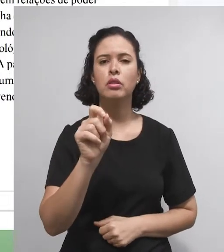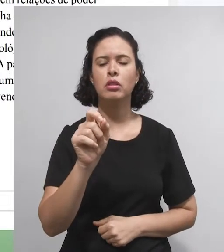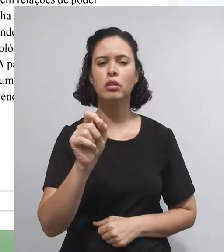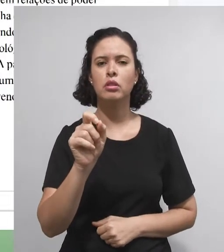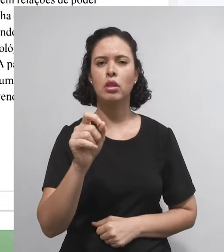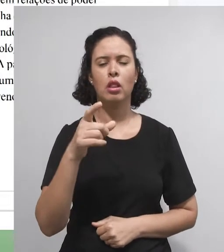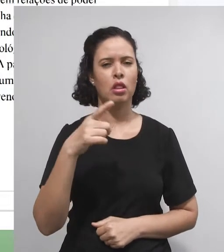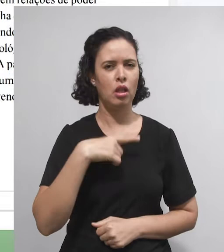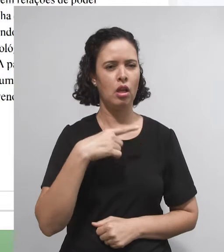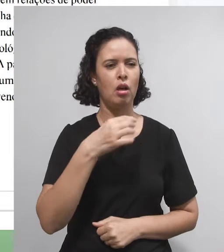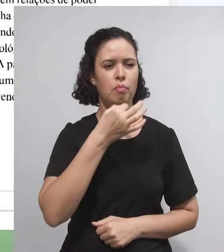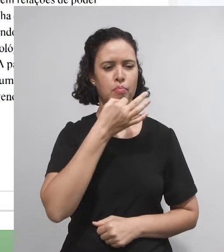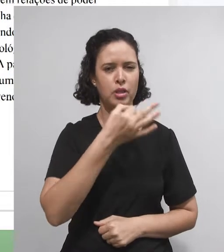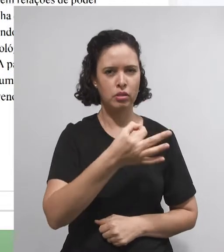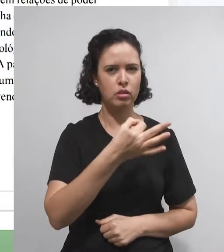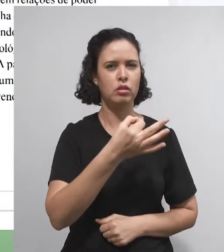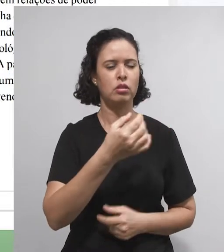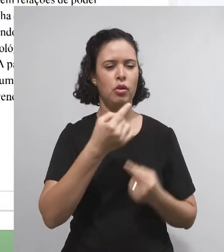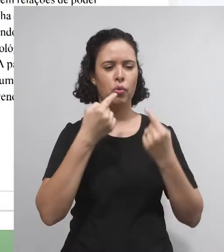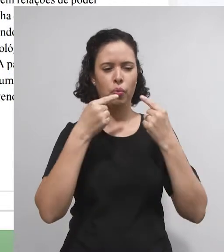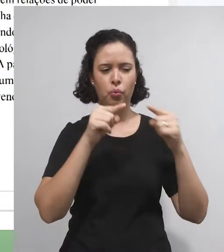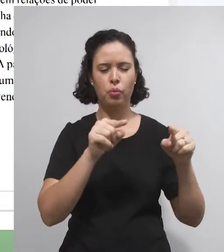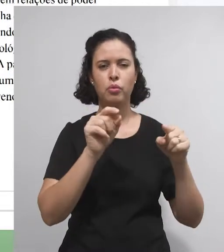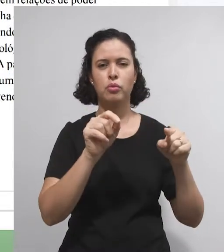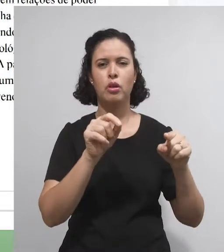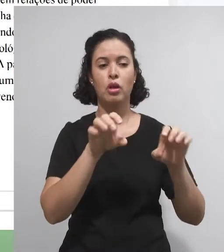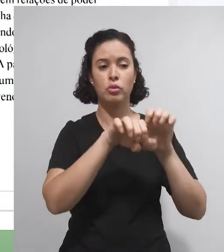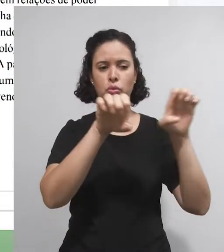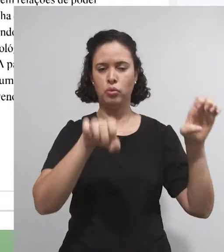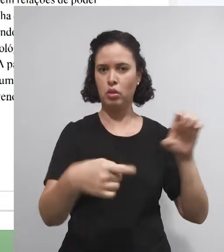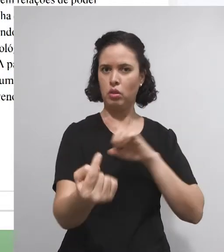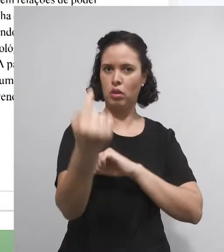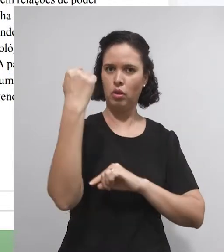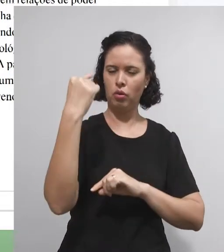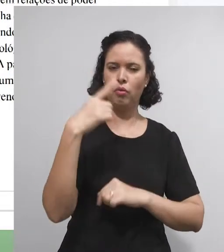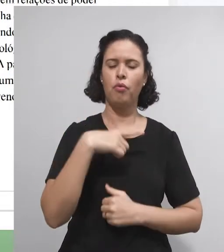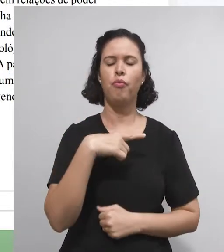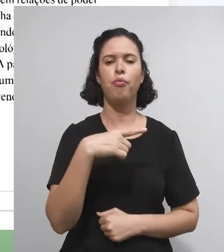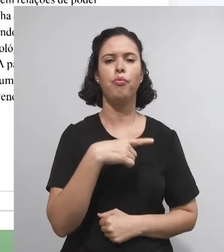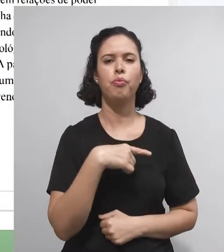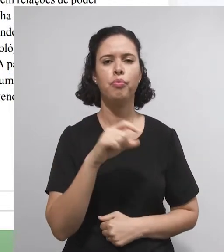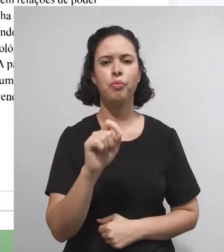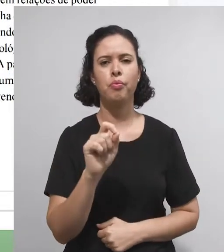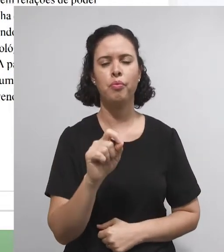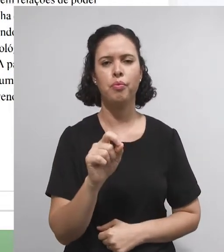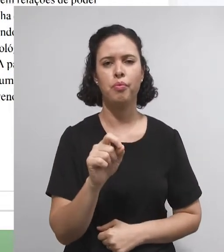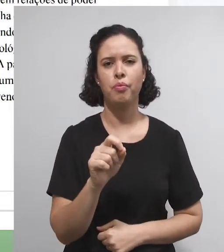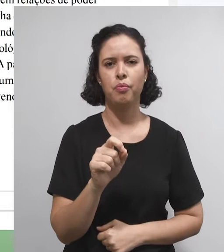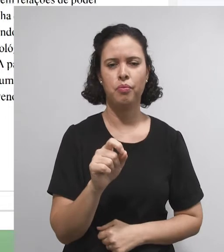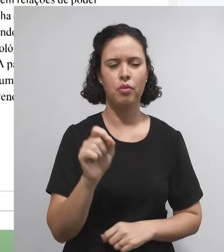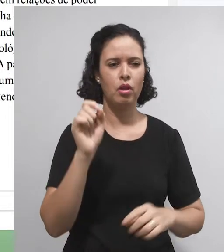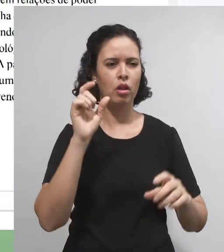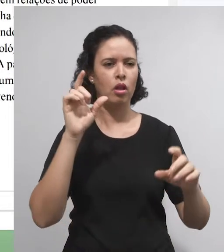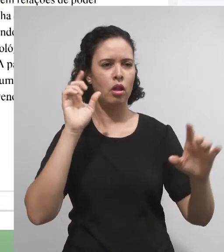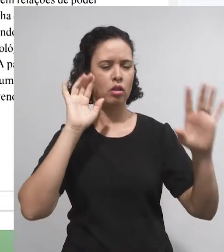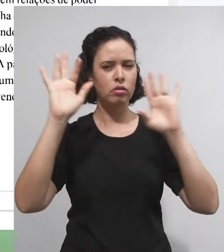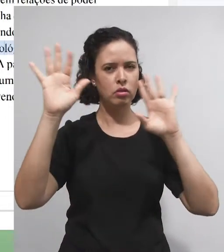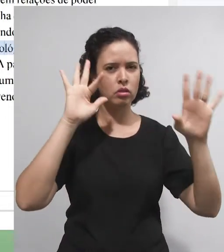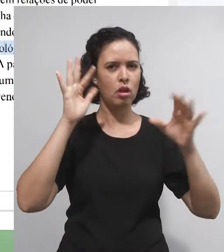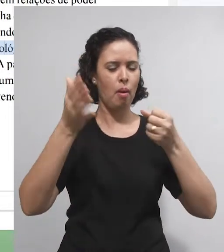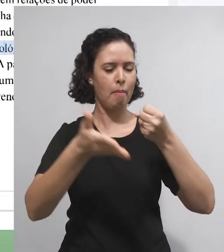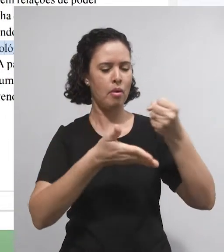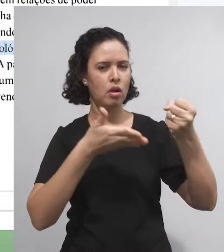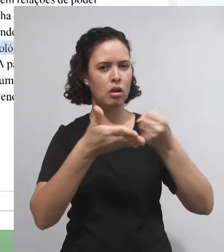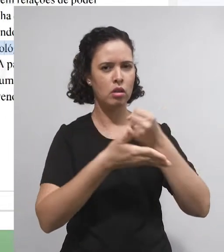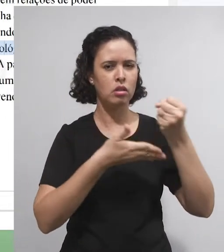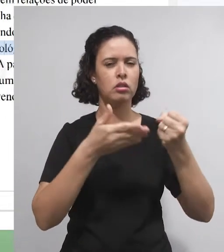que são várias críticas com relação à estrutura anterior, e aí ela possui uma reflexão